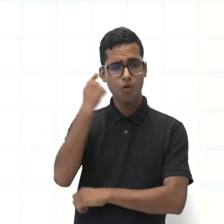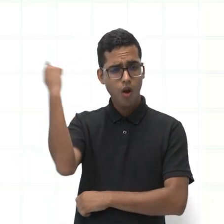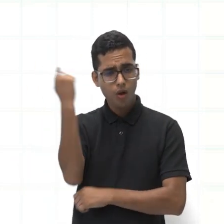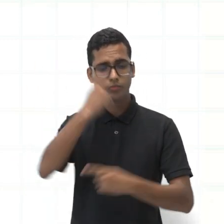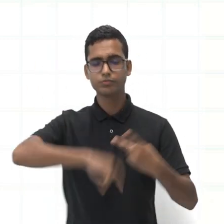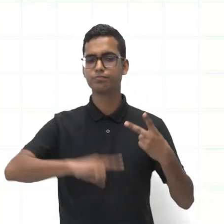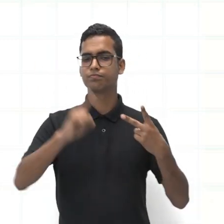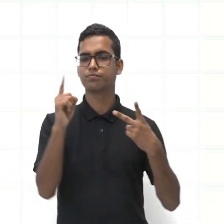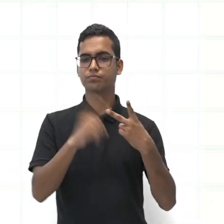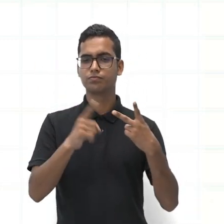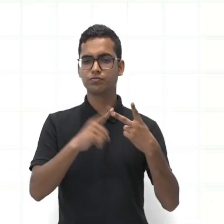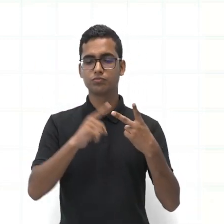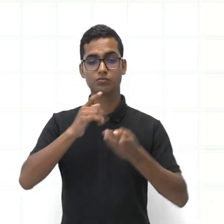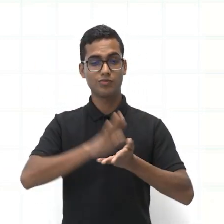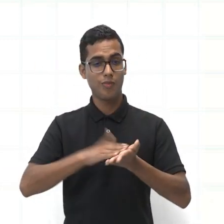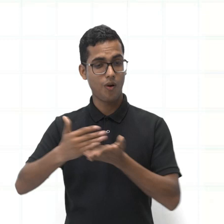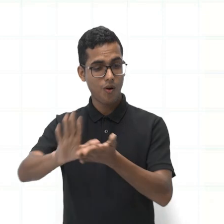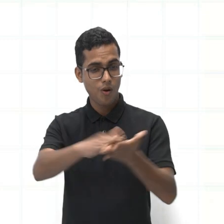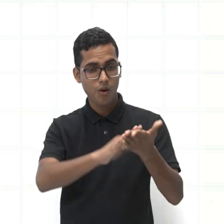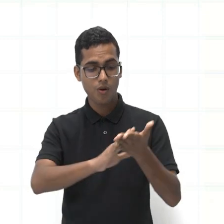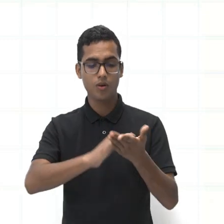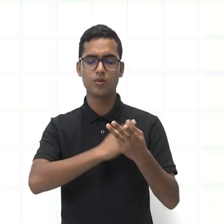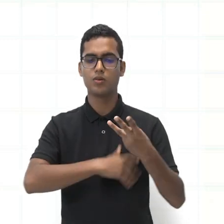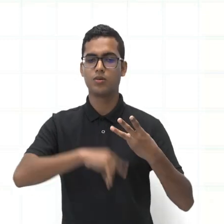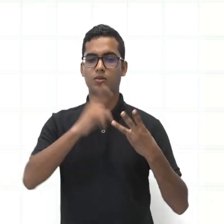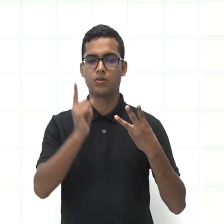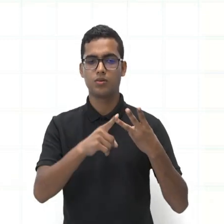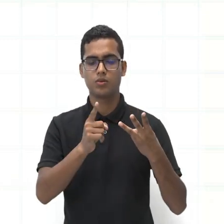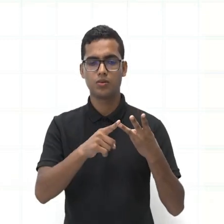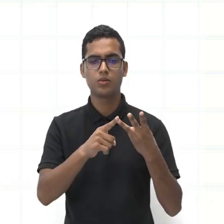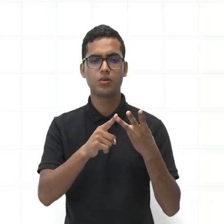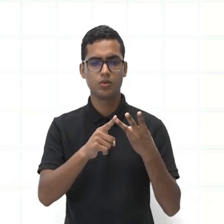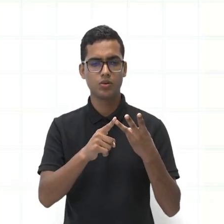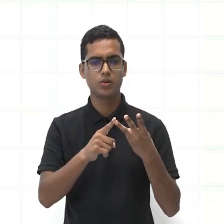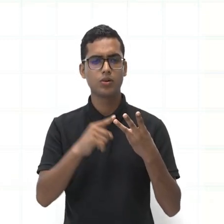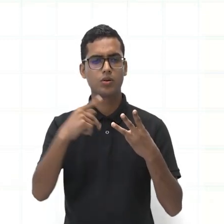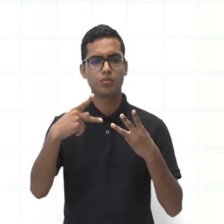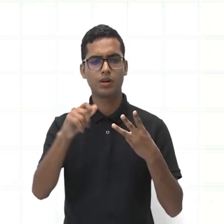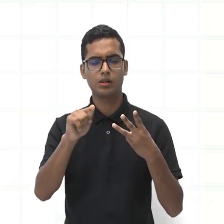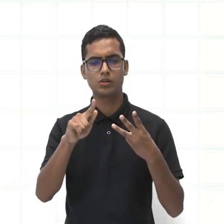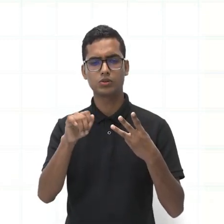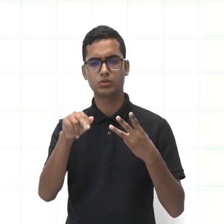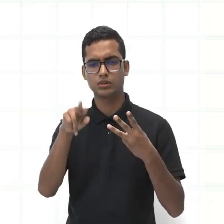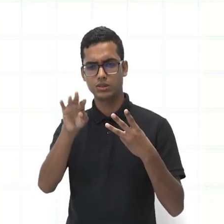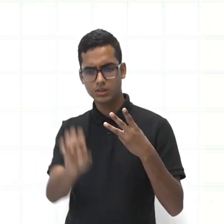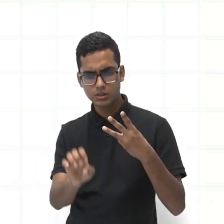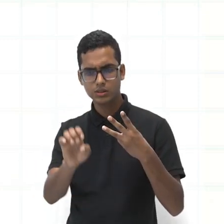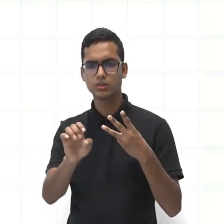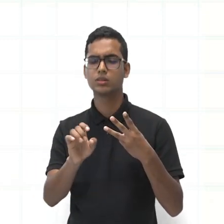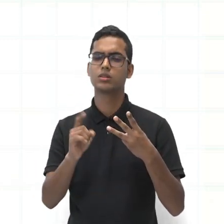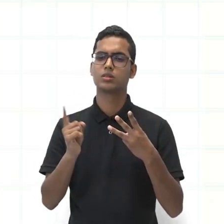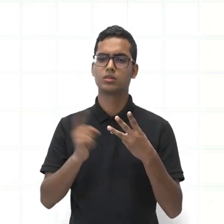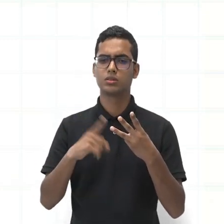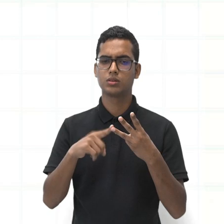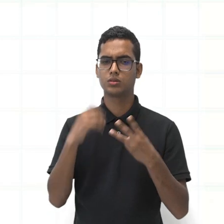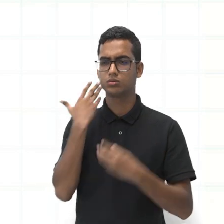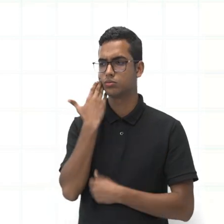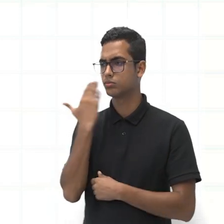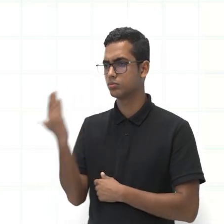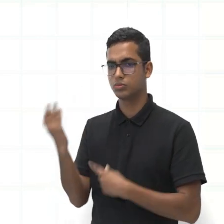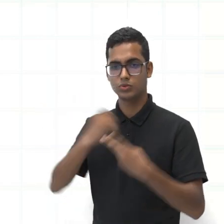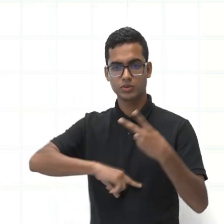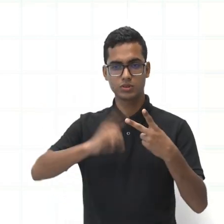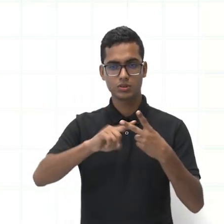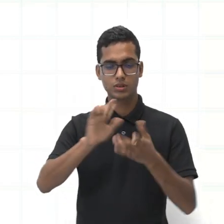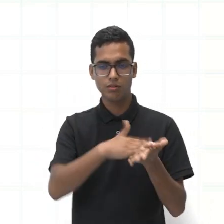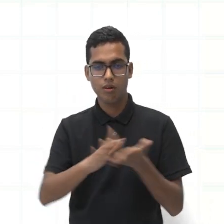três gêneros musicais brasileiros e, portanto, não há tradução, Quando a gente fala, eu prefiro o sertanejo. Bem, eu não preciso